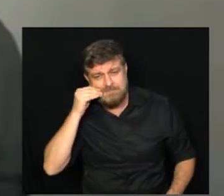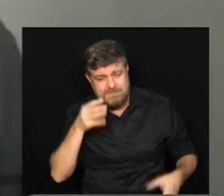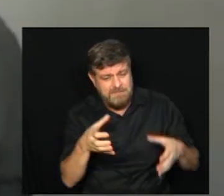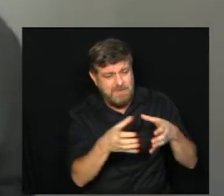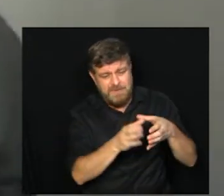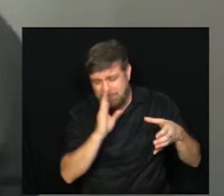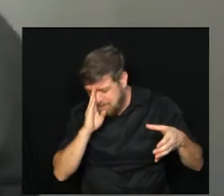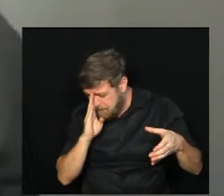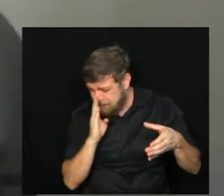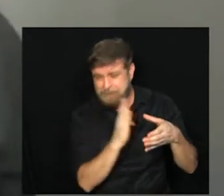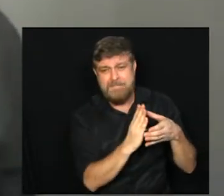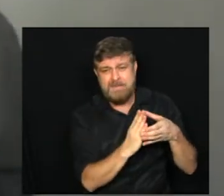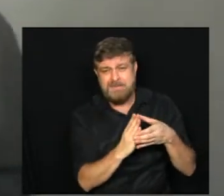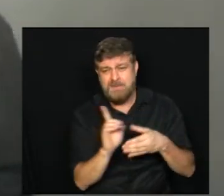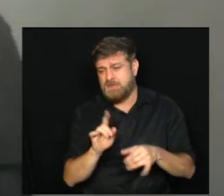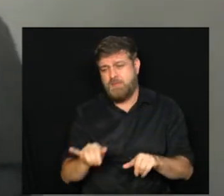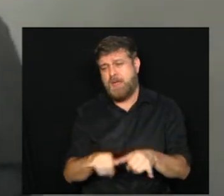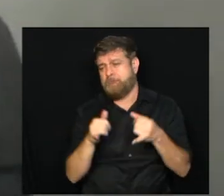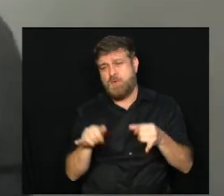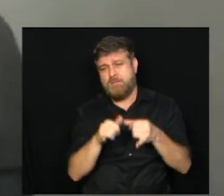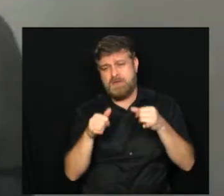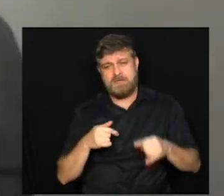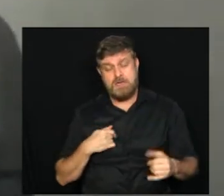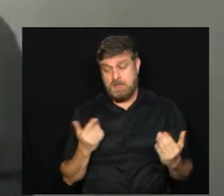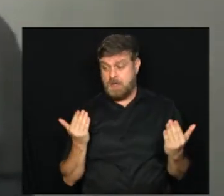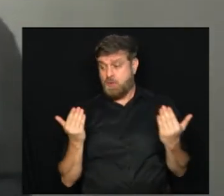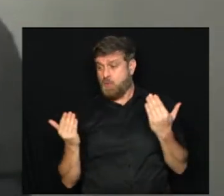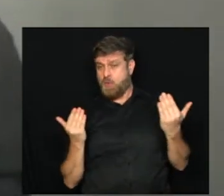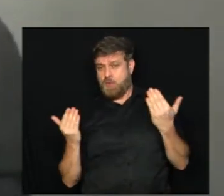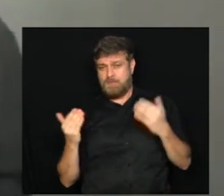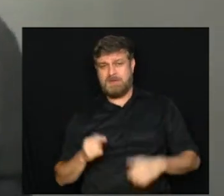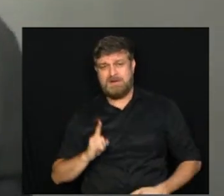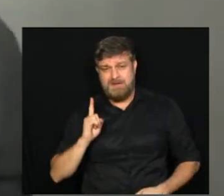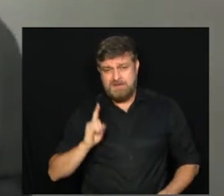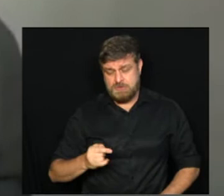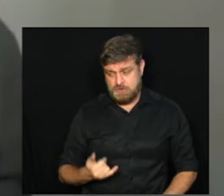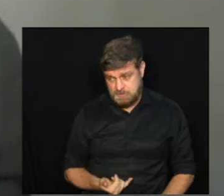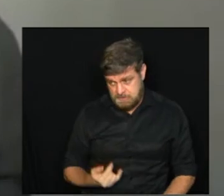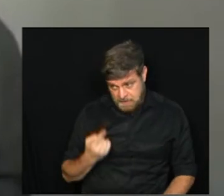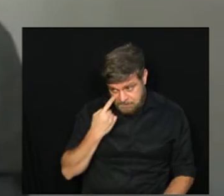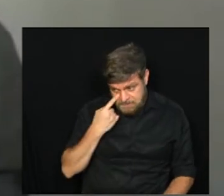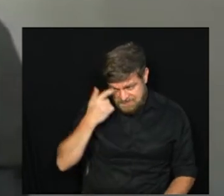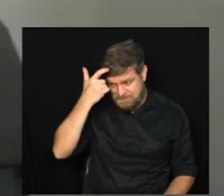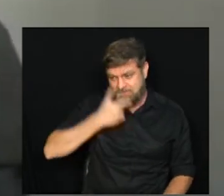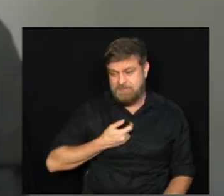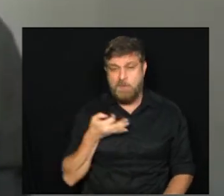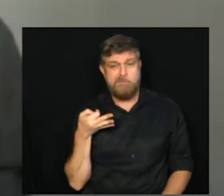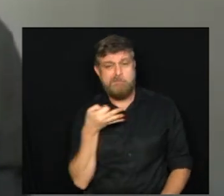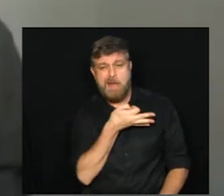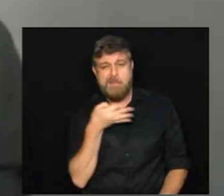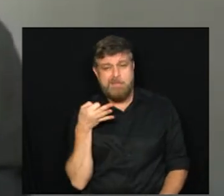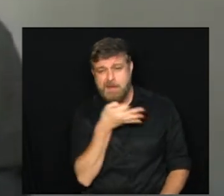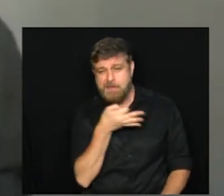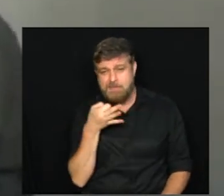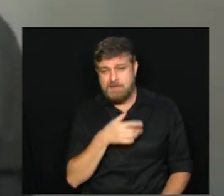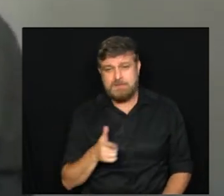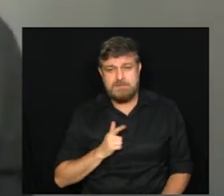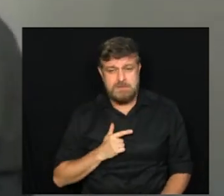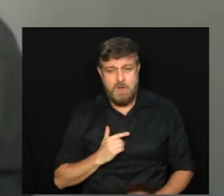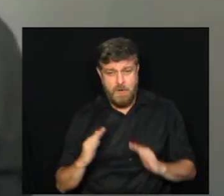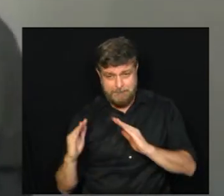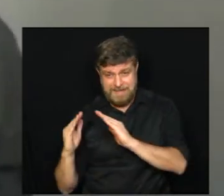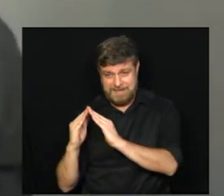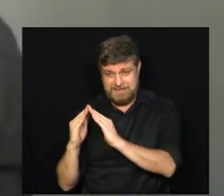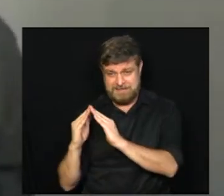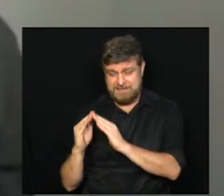não é à toa. E comparo, e muitas vezes acho que vocês já ouviram eu falar isso, né? A construção de uma casa.